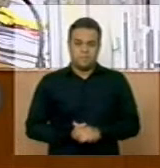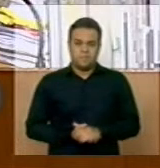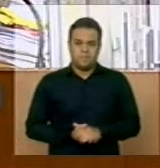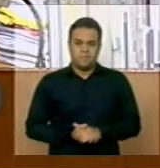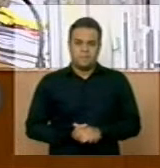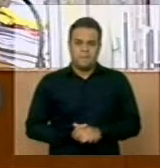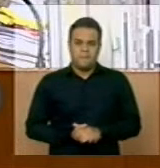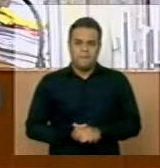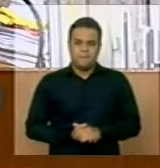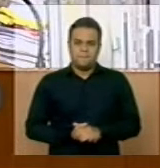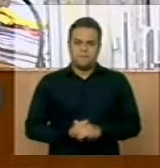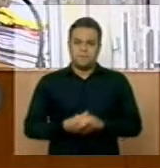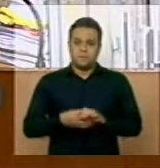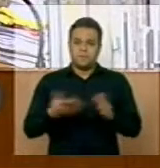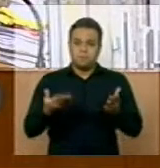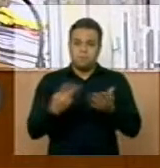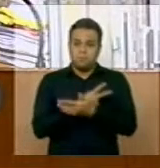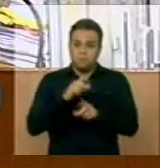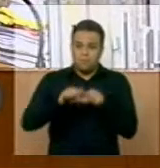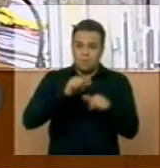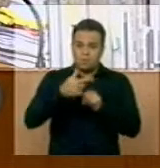numa alteração de pauta para